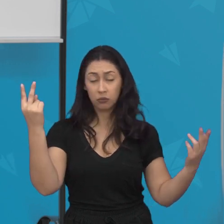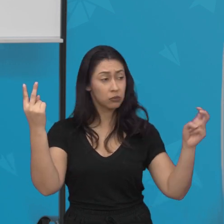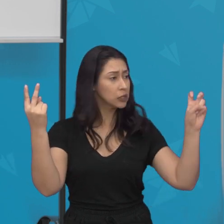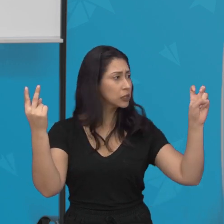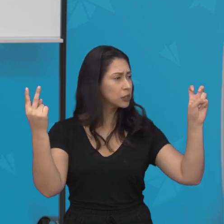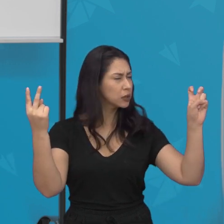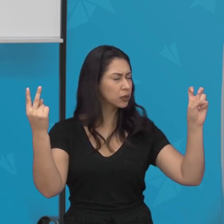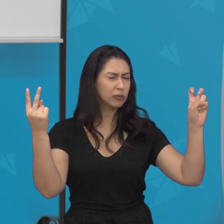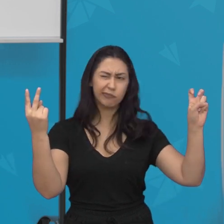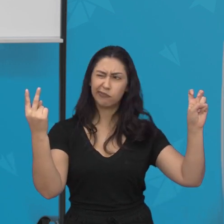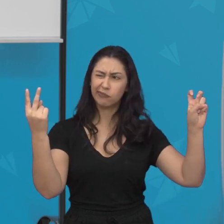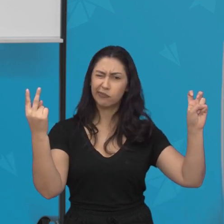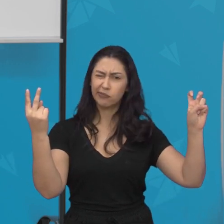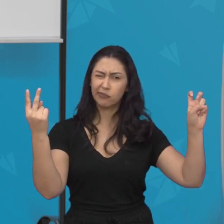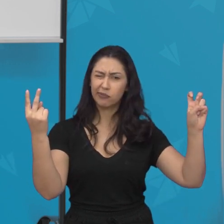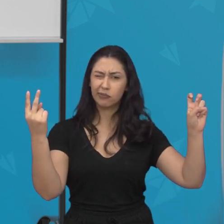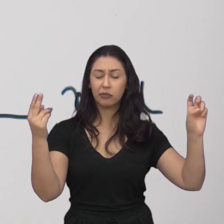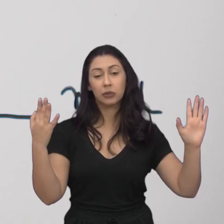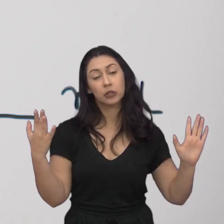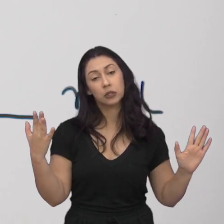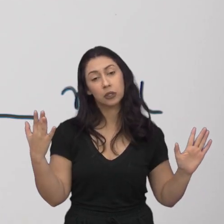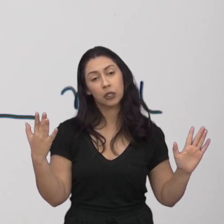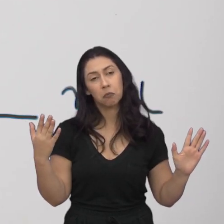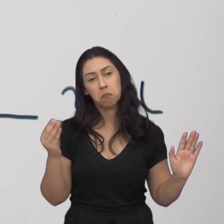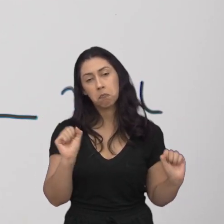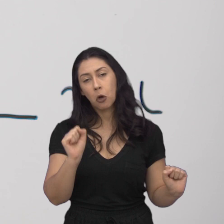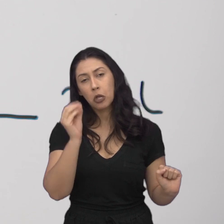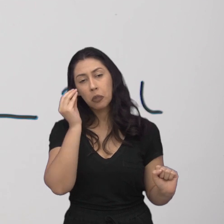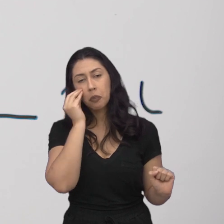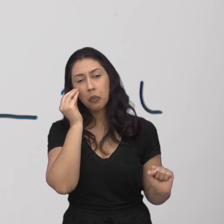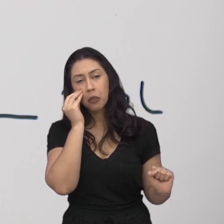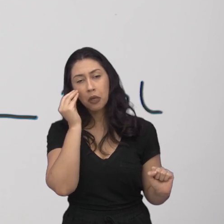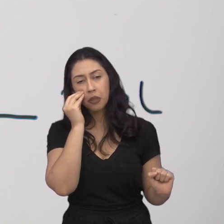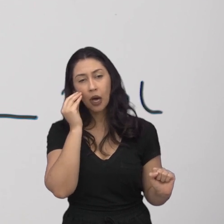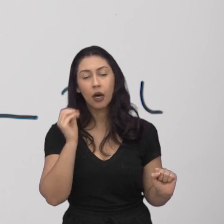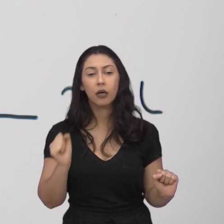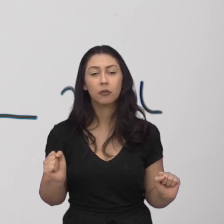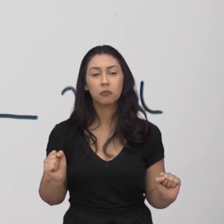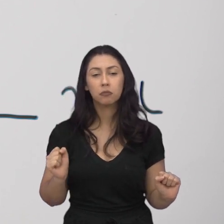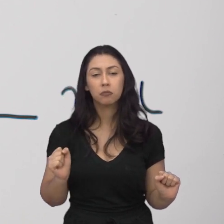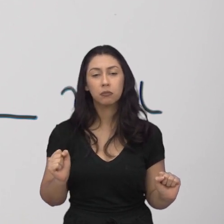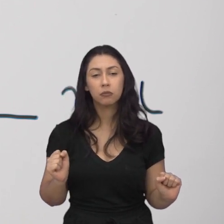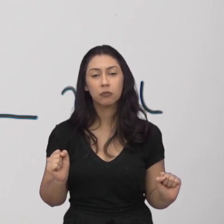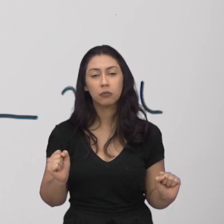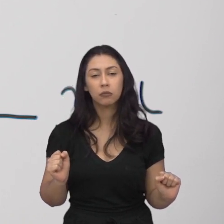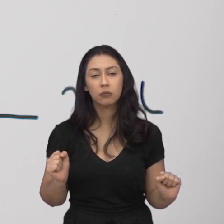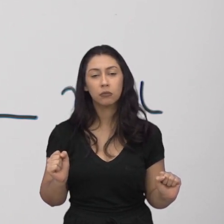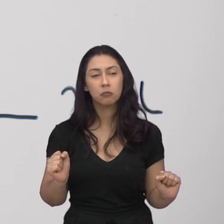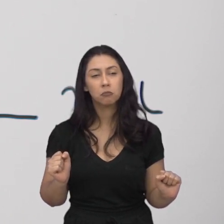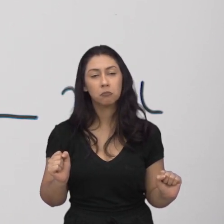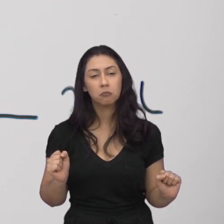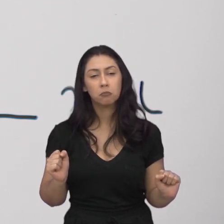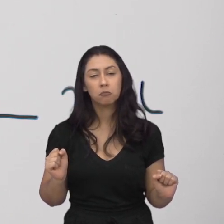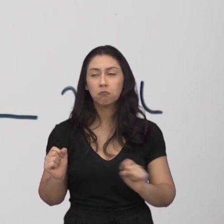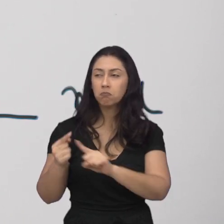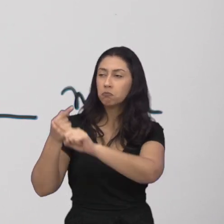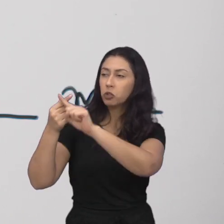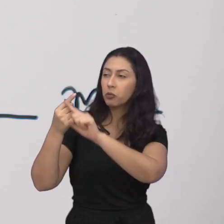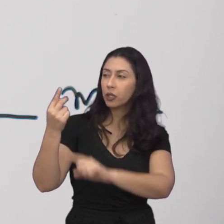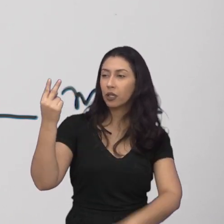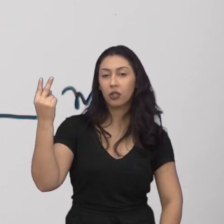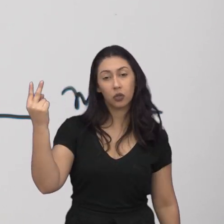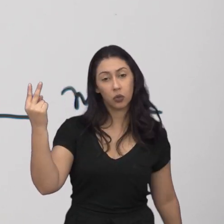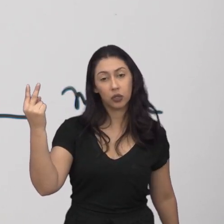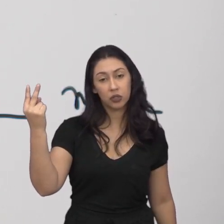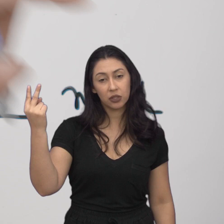a gente pode pensar o quê? Se ali, por exemplo, vai ser 1, a gente pode tentar, por exemplo, multiplicar 2 aqui, 2